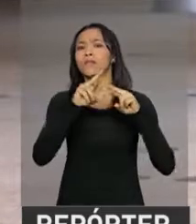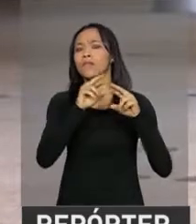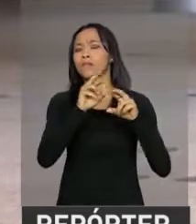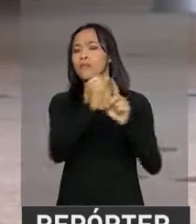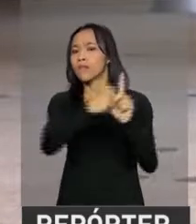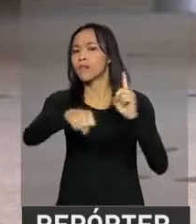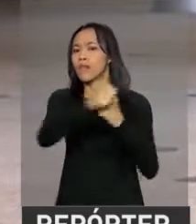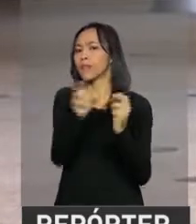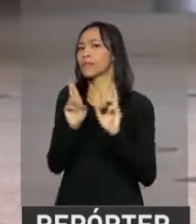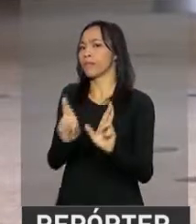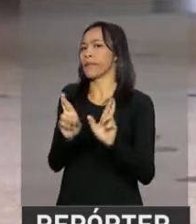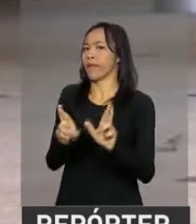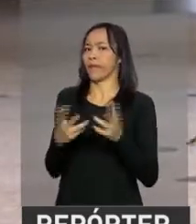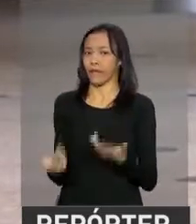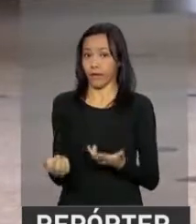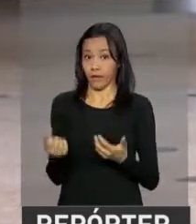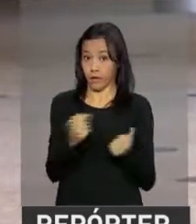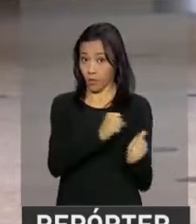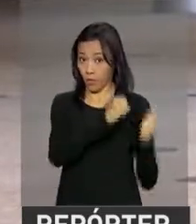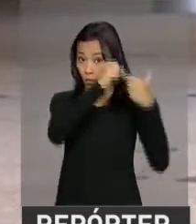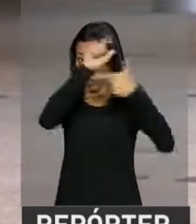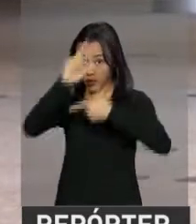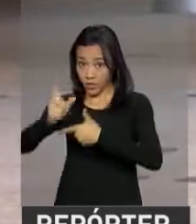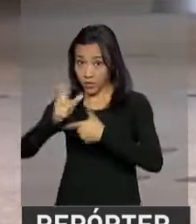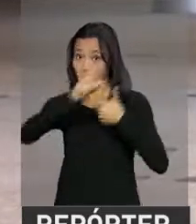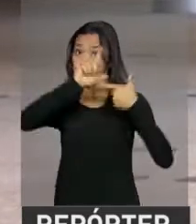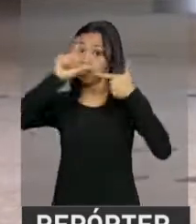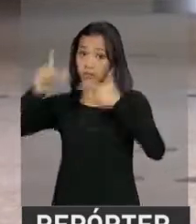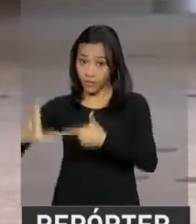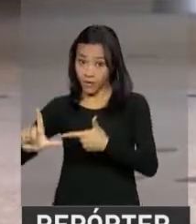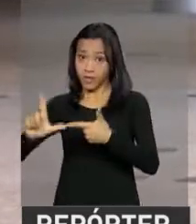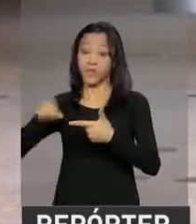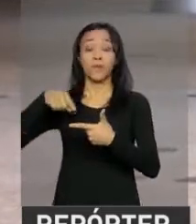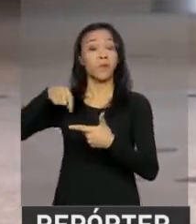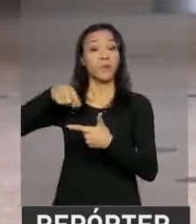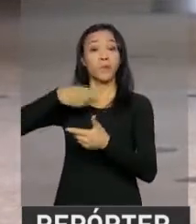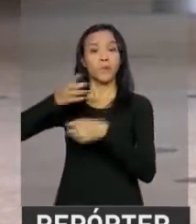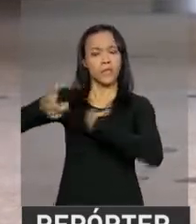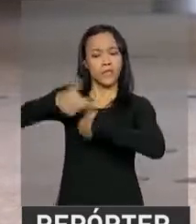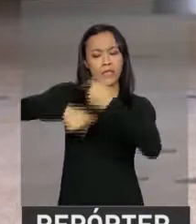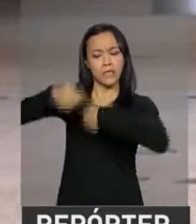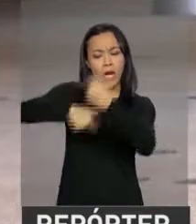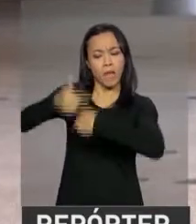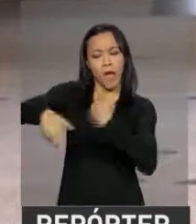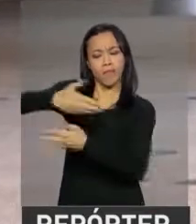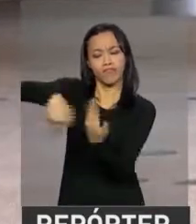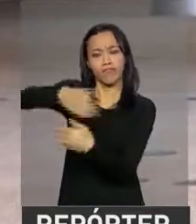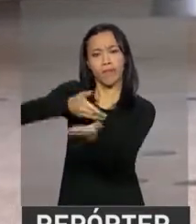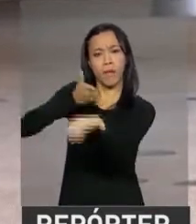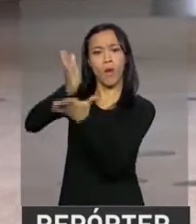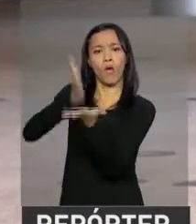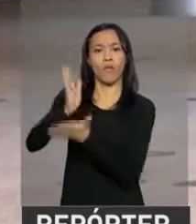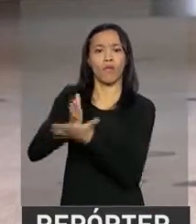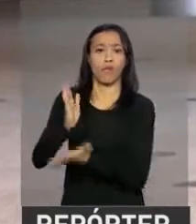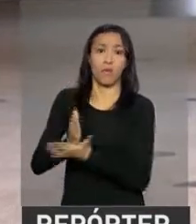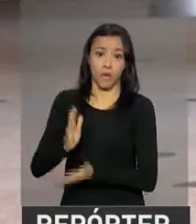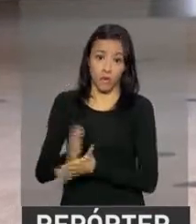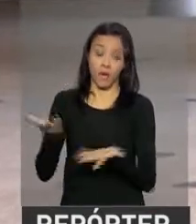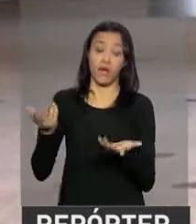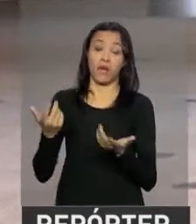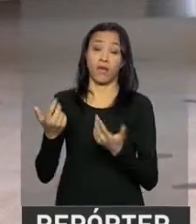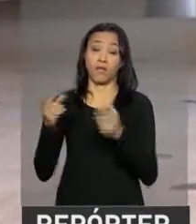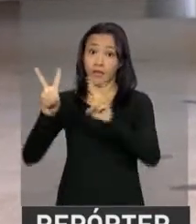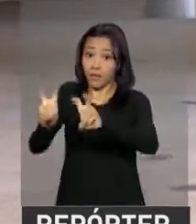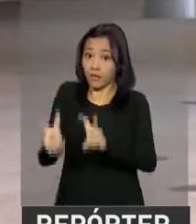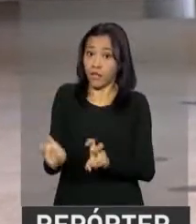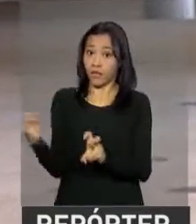e legislativo atuem em harmonia para garantir a aprovação de medidas importantes para recolocar o país na rota do